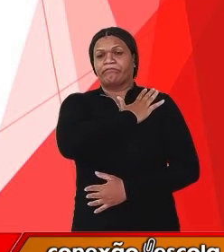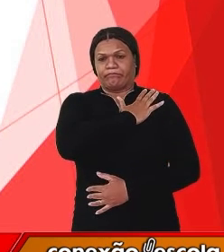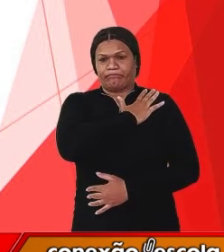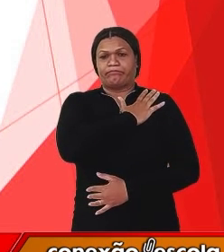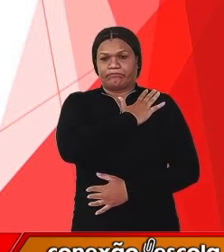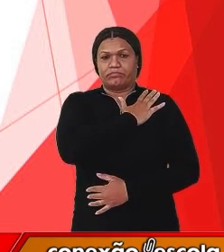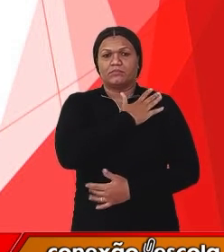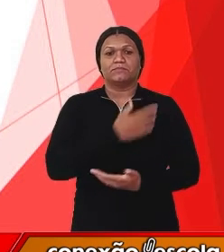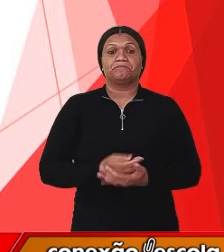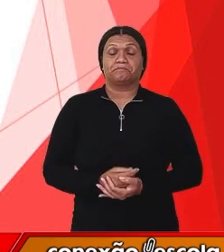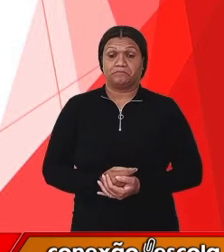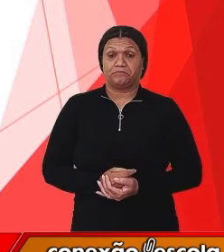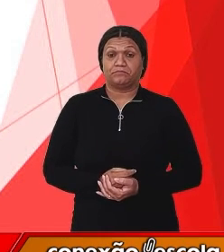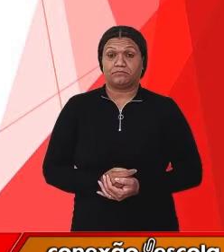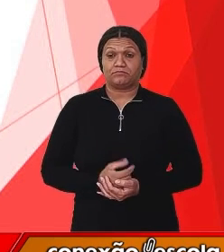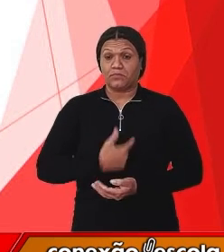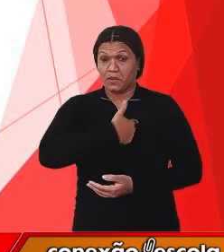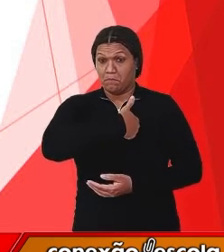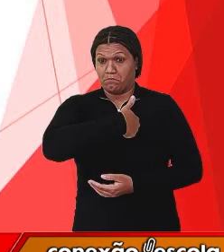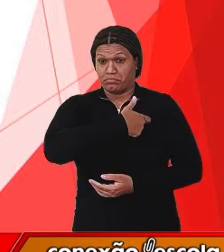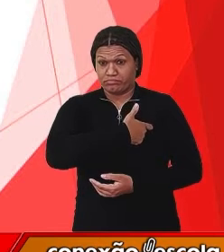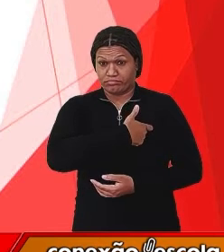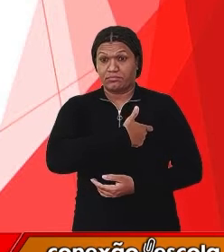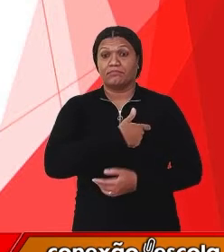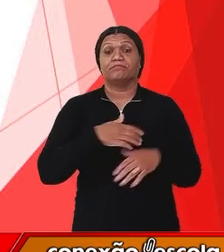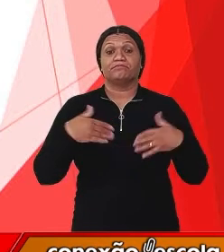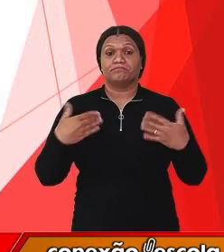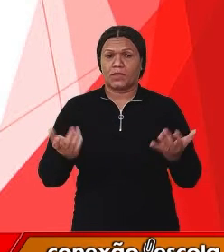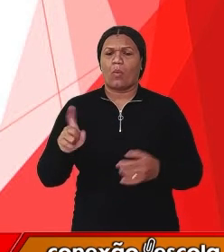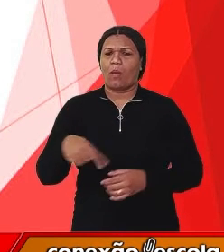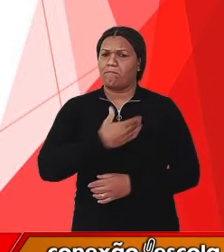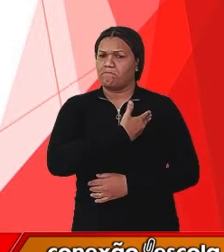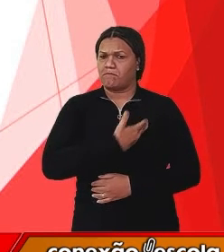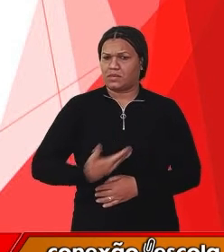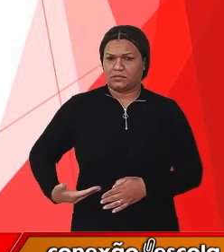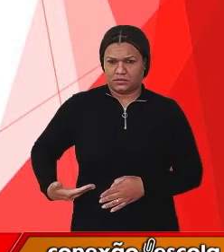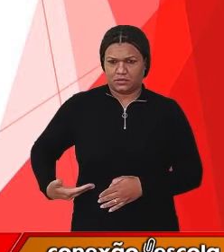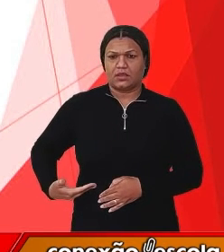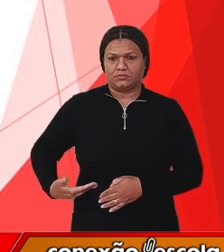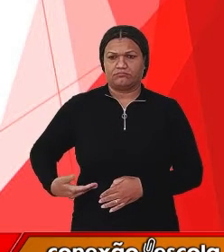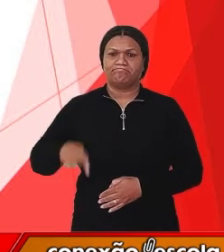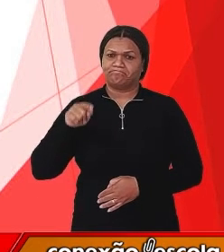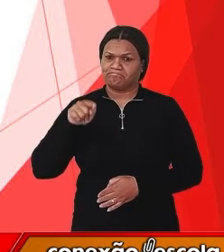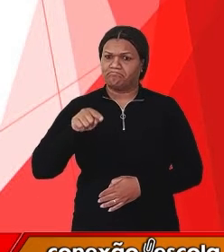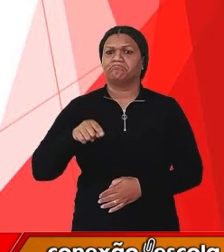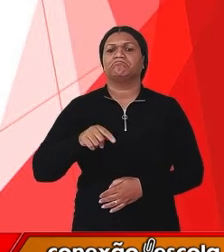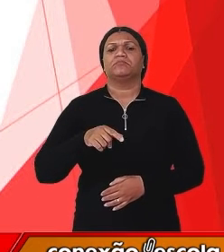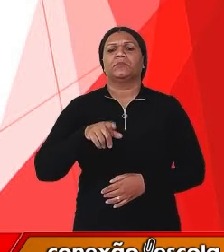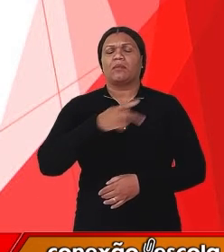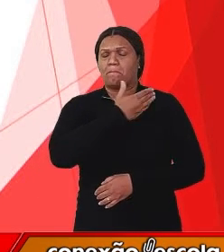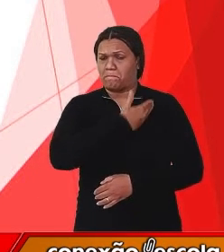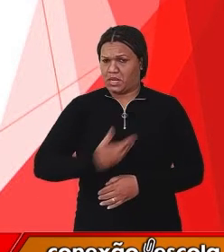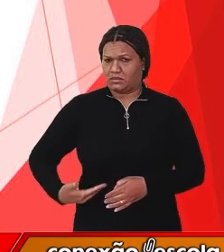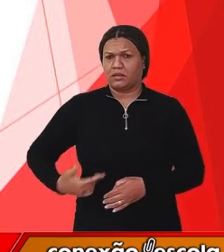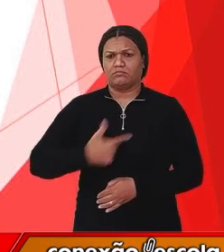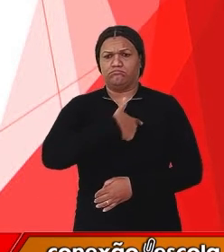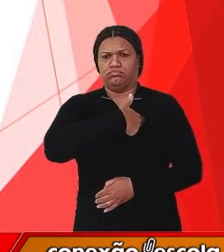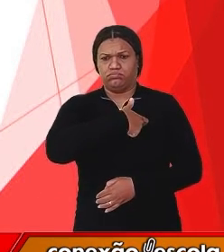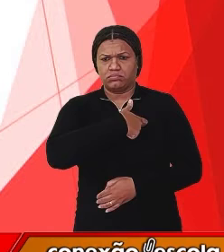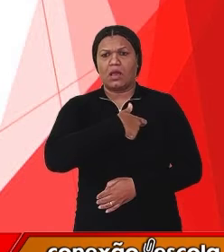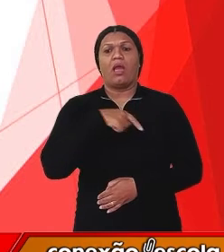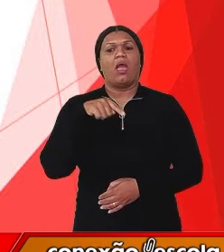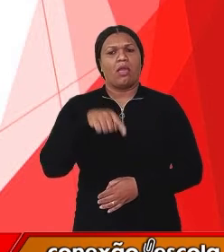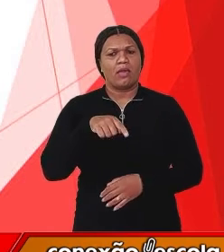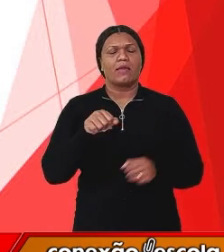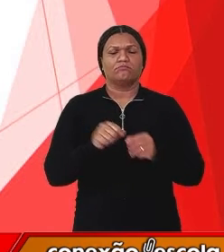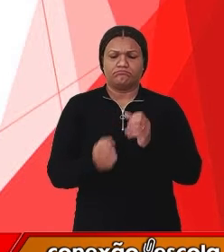1937. Getúlio Vargas, então, um presidente eleito, juntamente com seu staff, ele